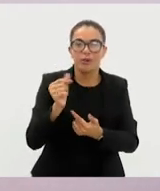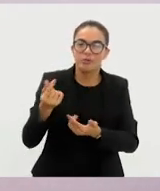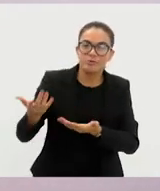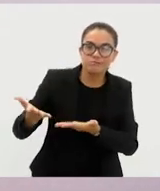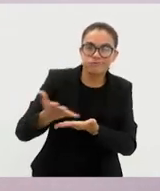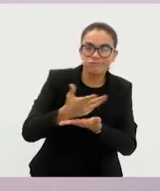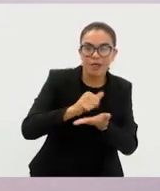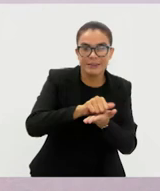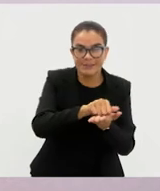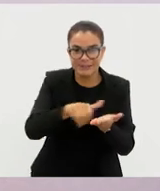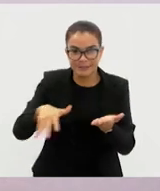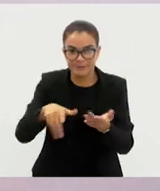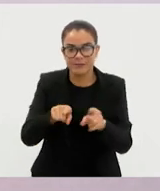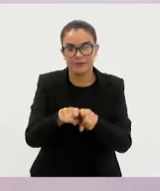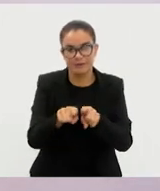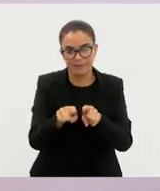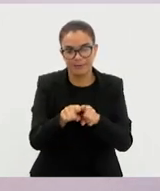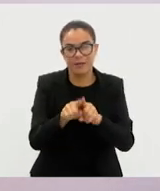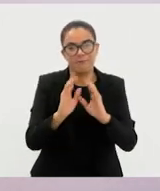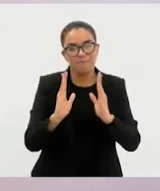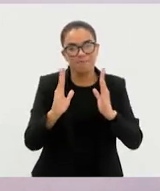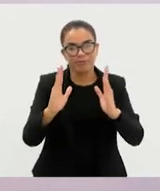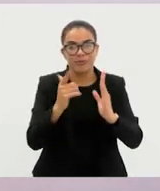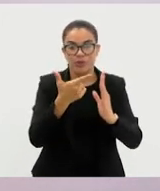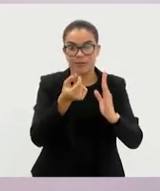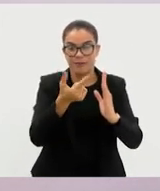aos resultados fiscais do exercício 2023,